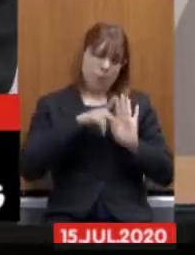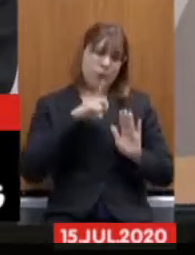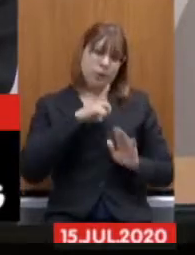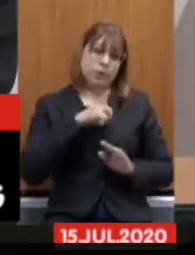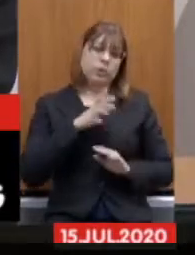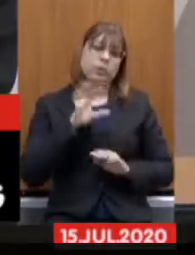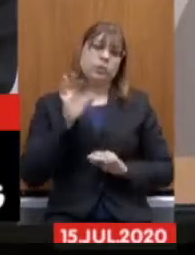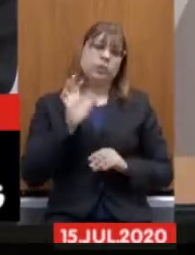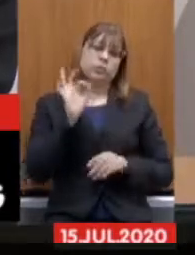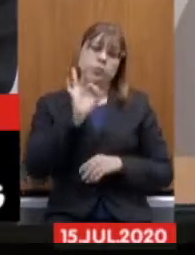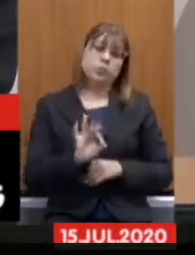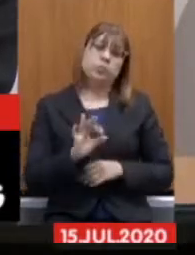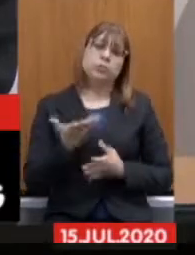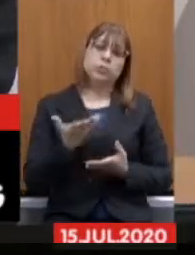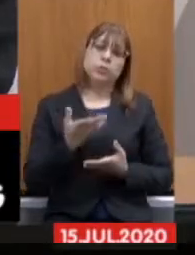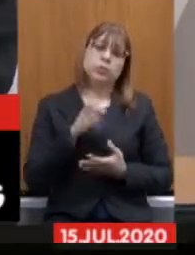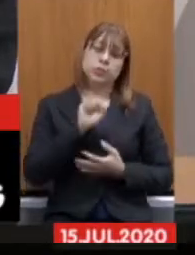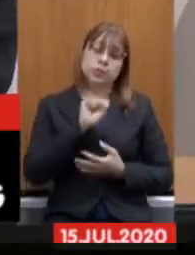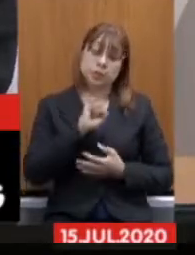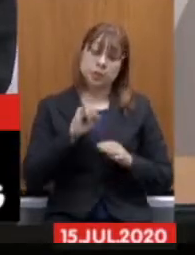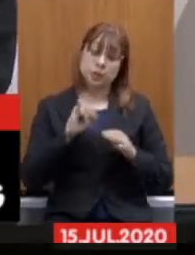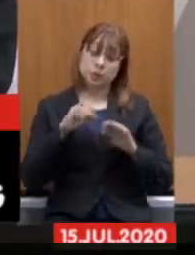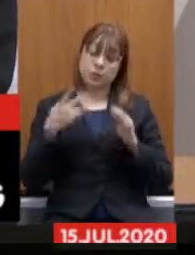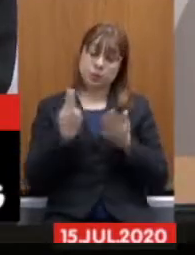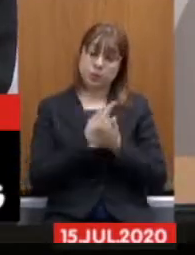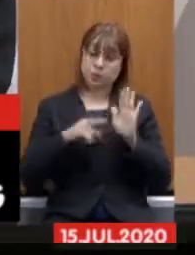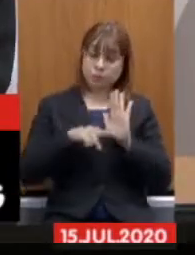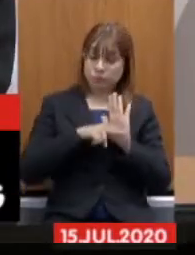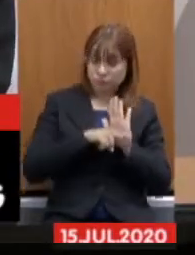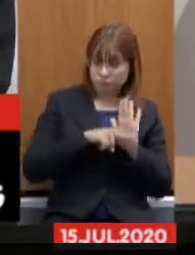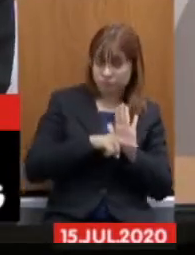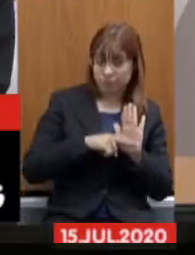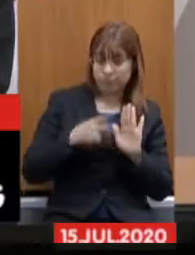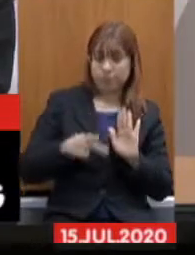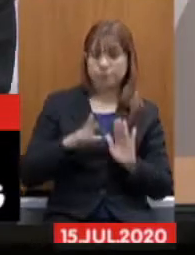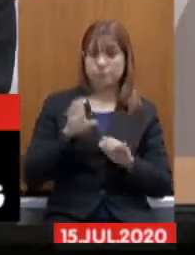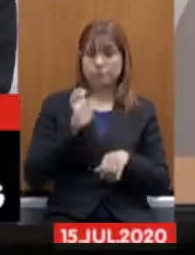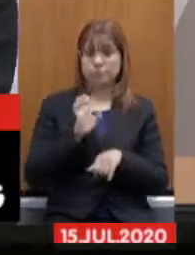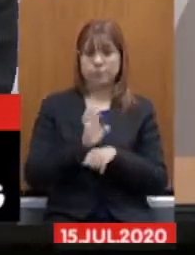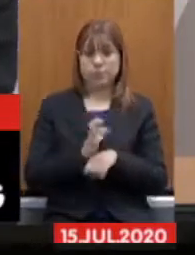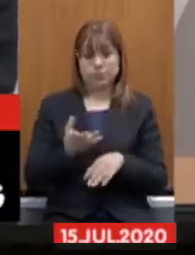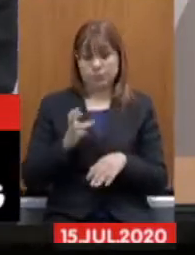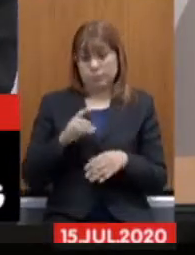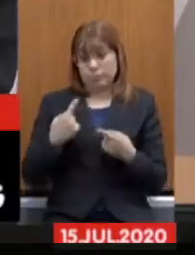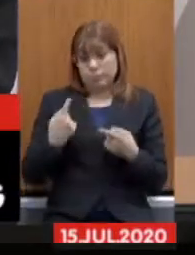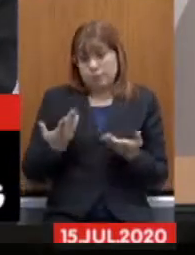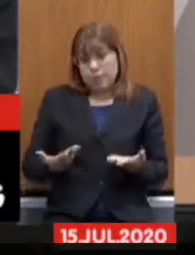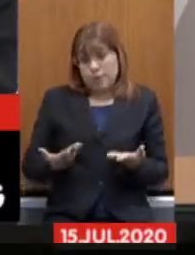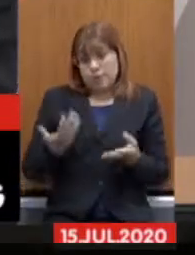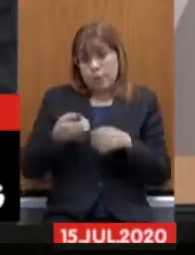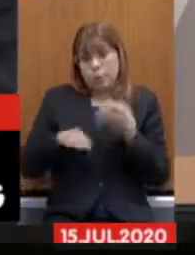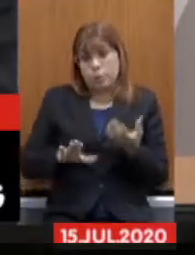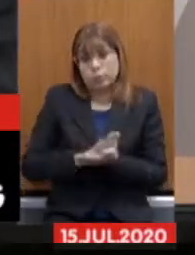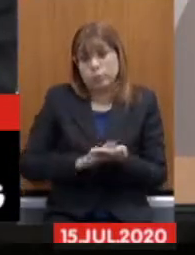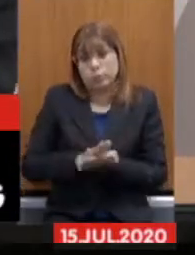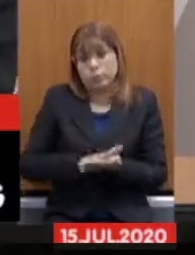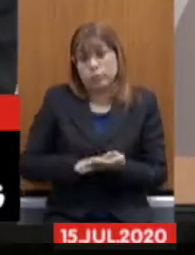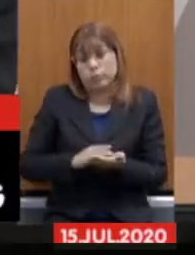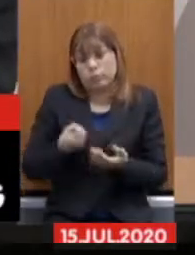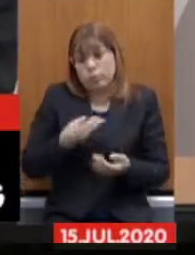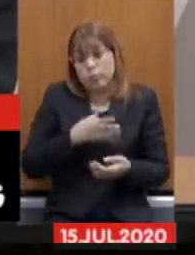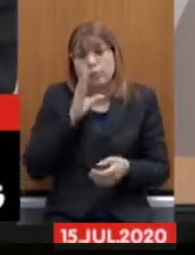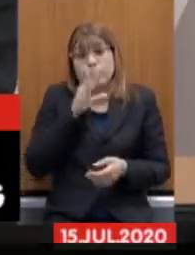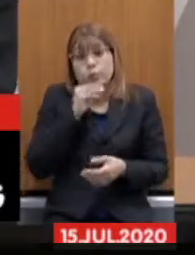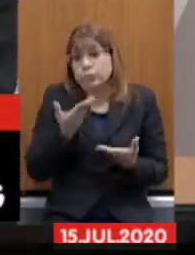extraordinária contribuição extraordinária tiveste sobre as premissas que estava coloca aos um teste o resto da vida que não faz concurso não entrar gente nova né